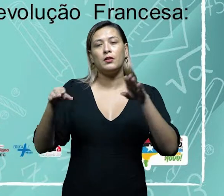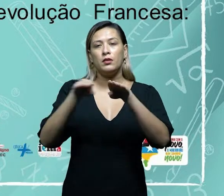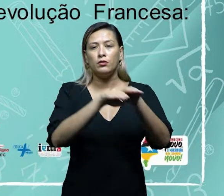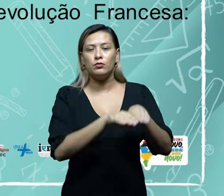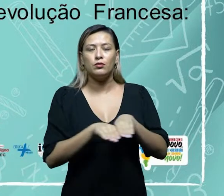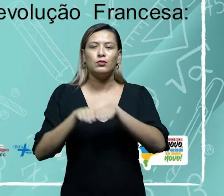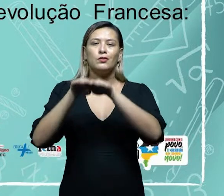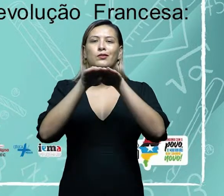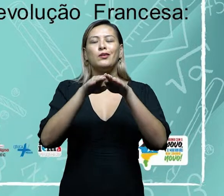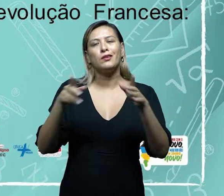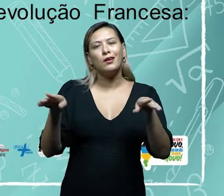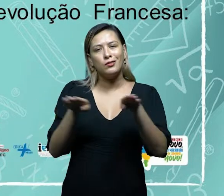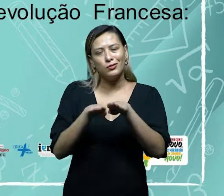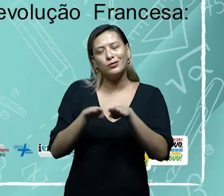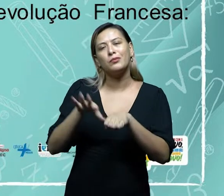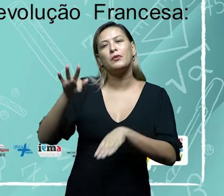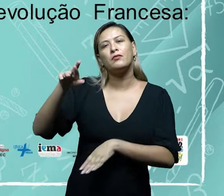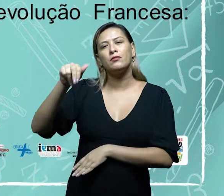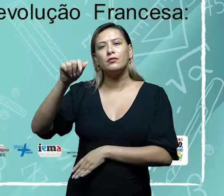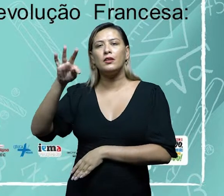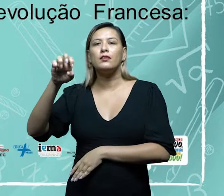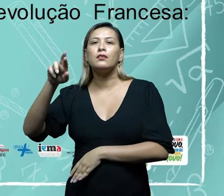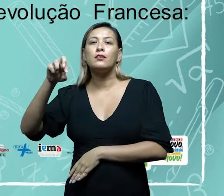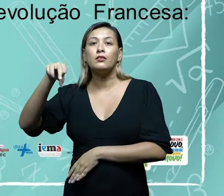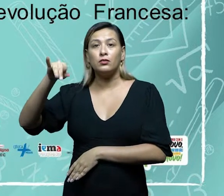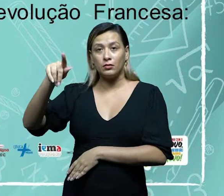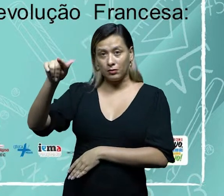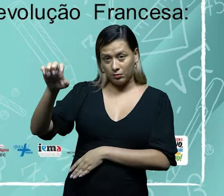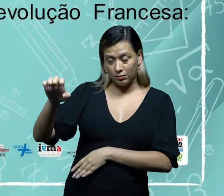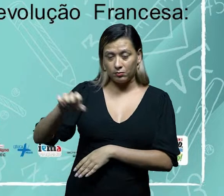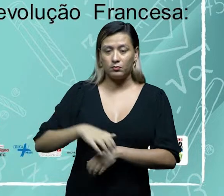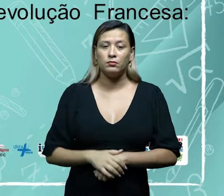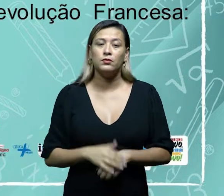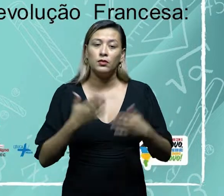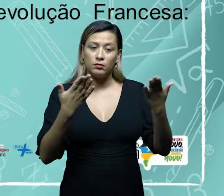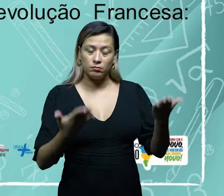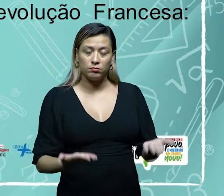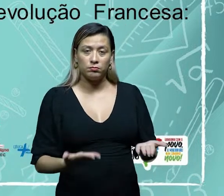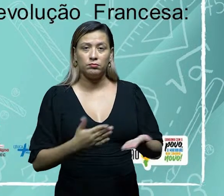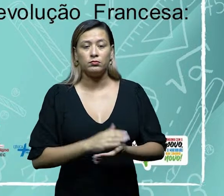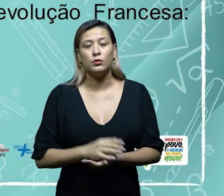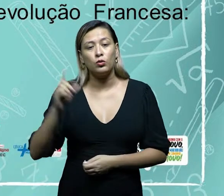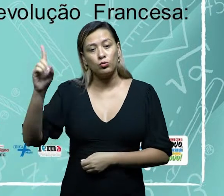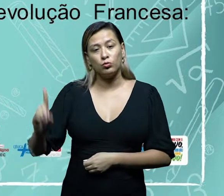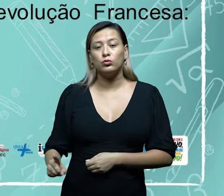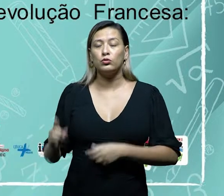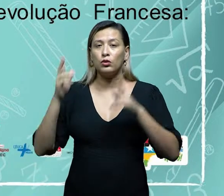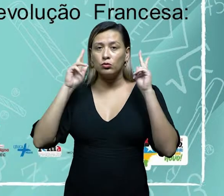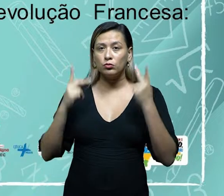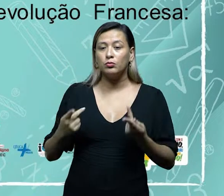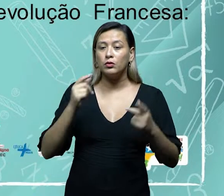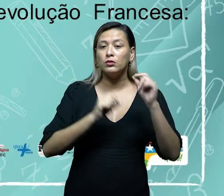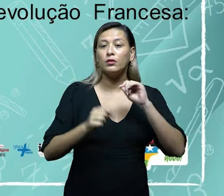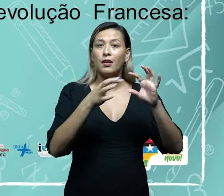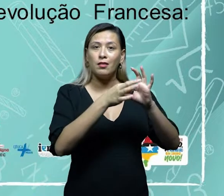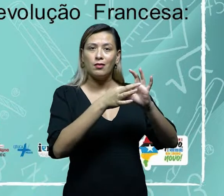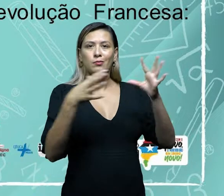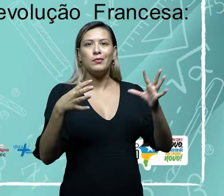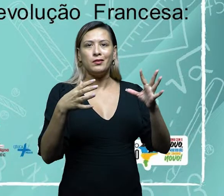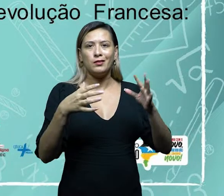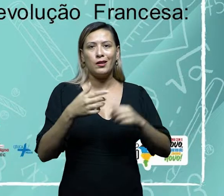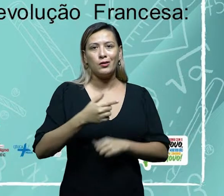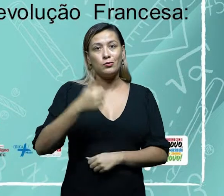fraternidade. Então, os direitos, né, humanos de primeira geração correspondem à liberdade. Já os de segunda